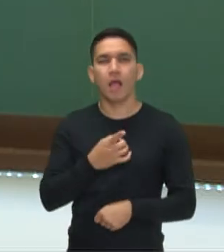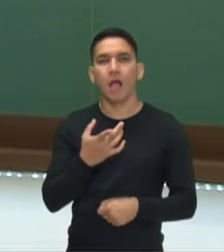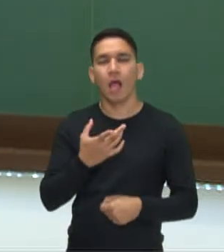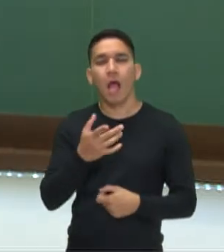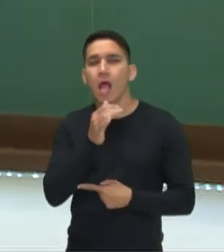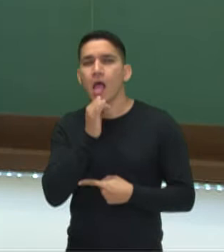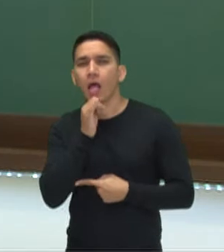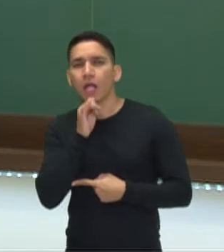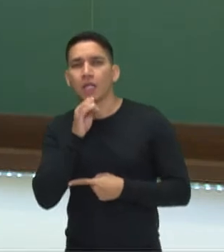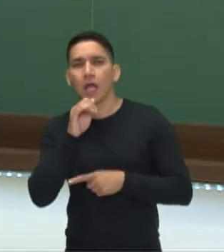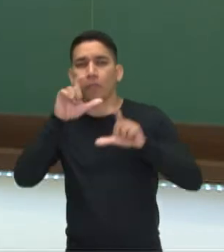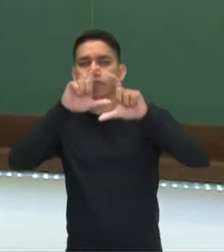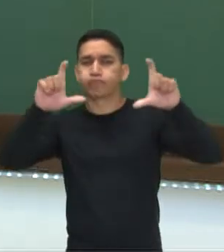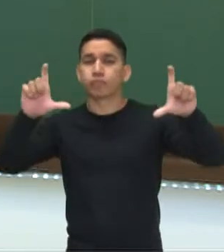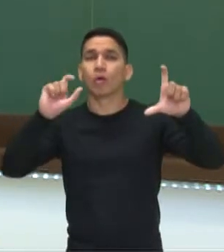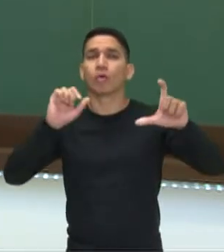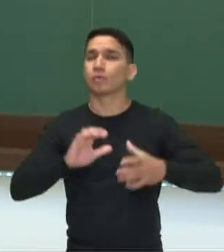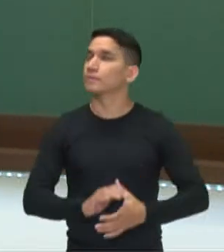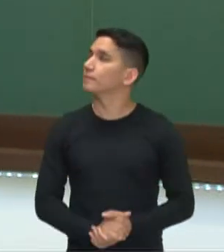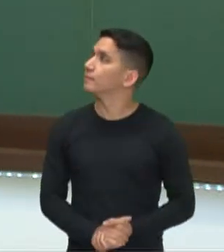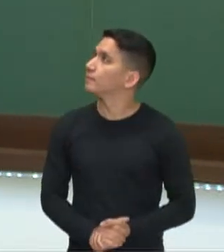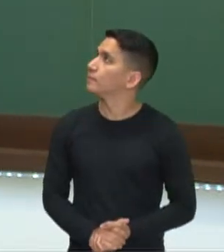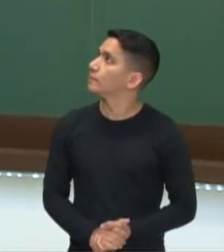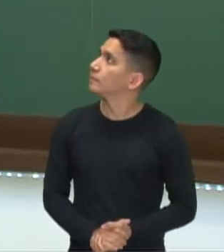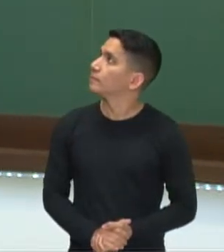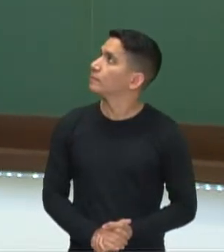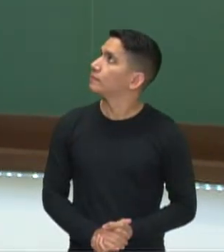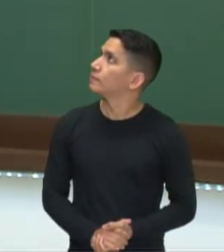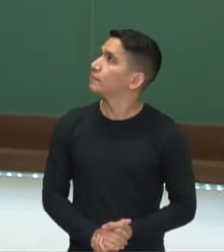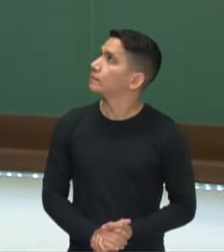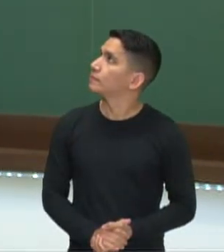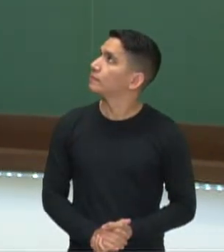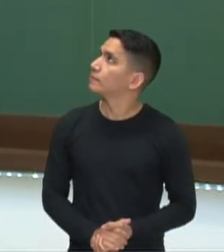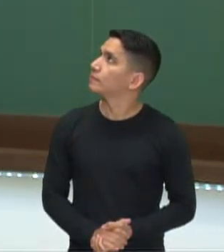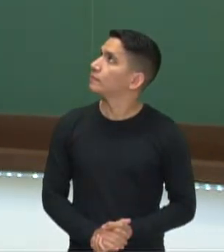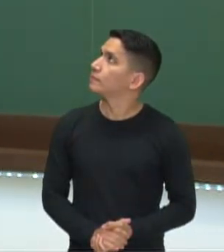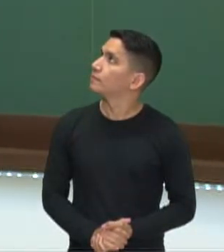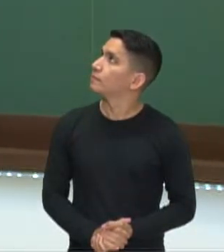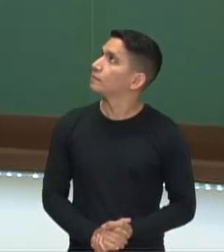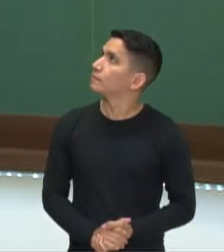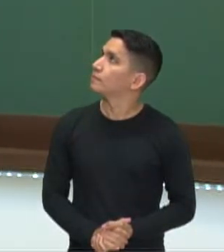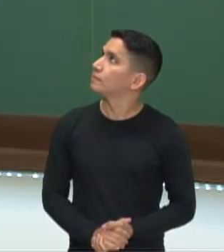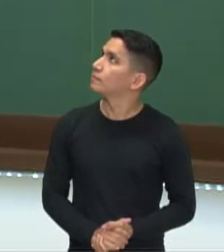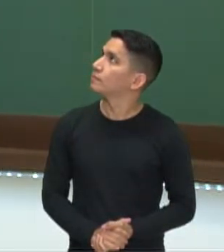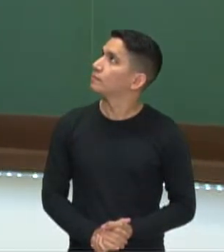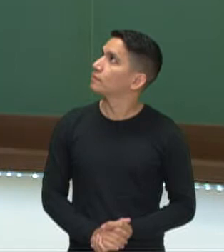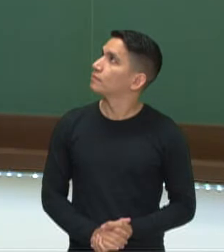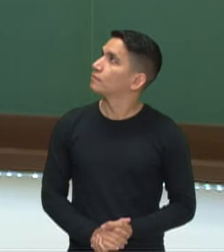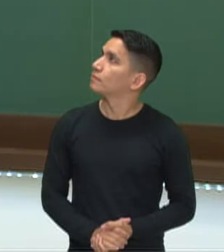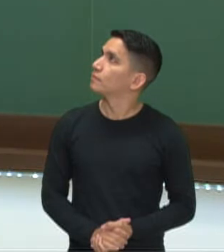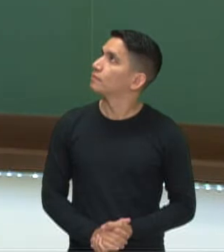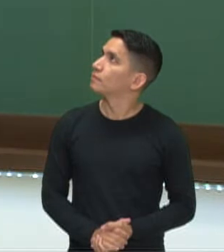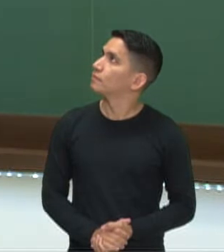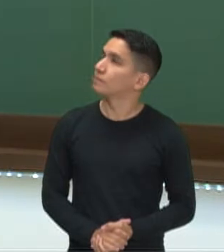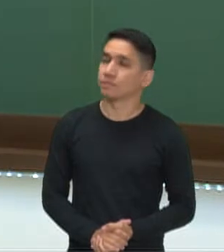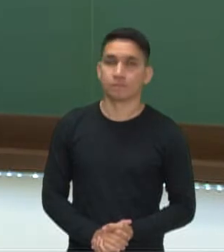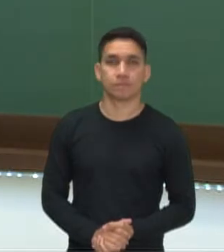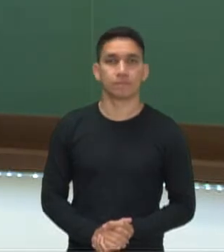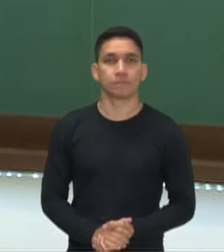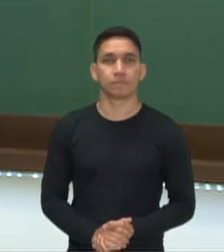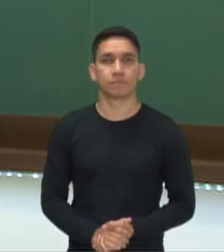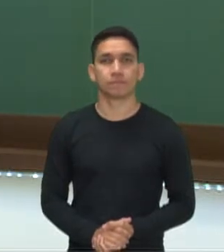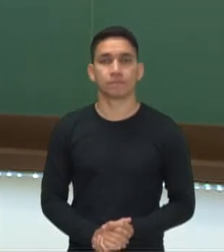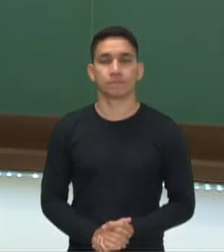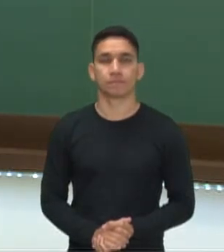exemplo. Caminamos con Urco por el volcán más activo del planeta, el Pitón,